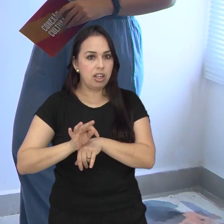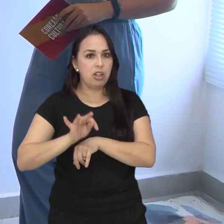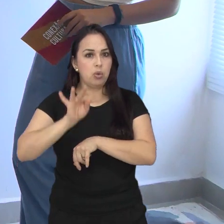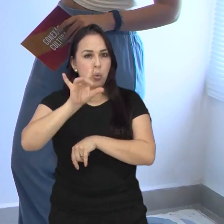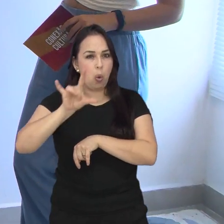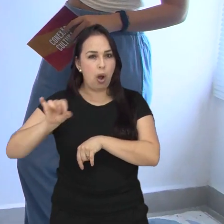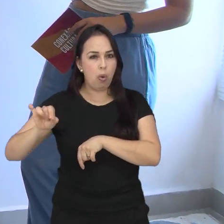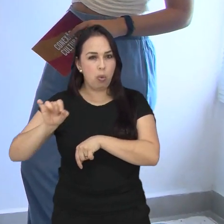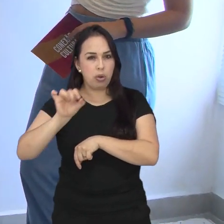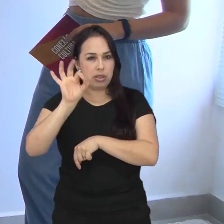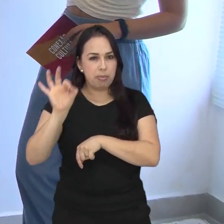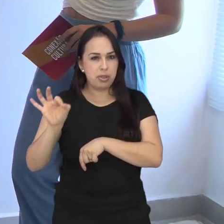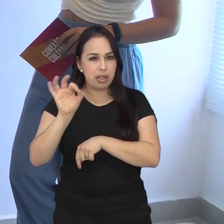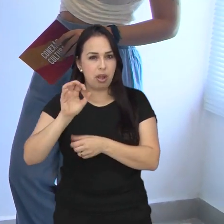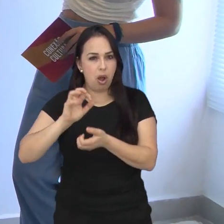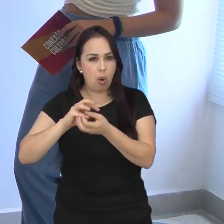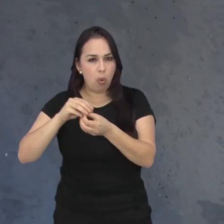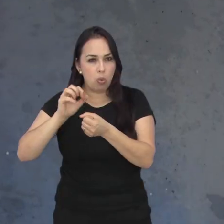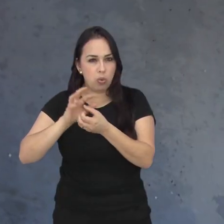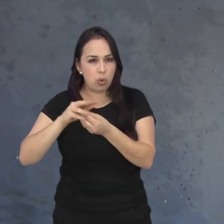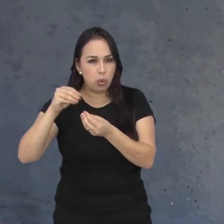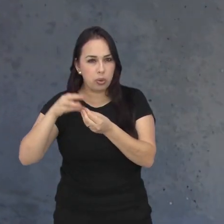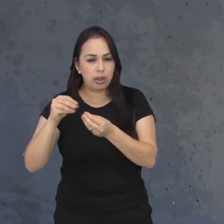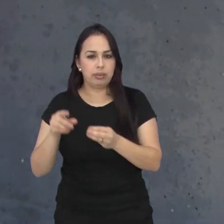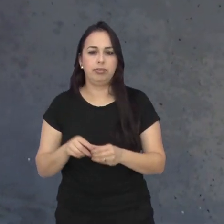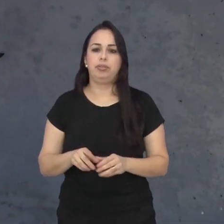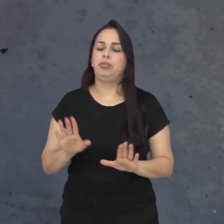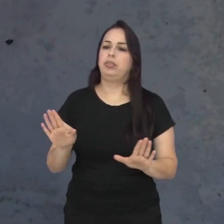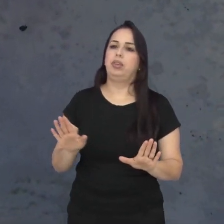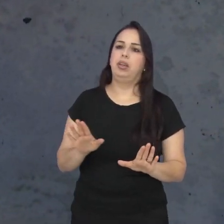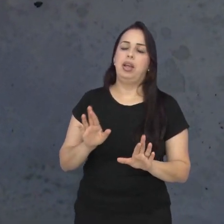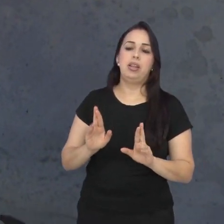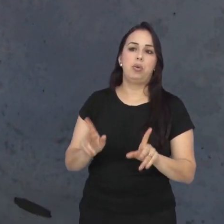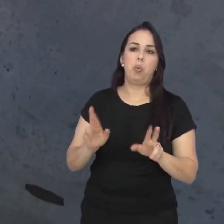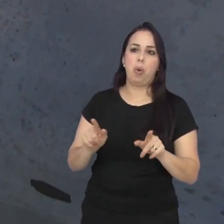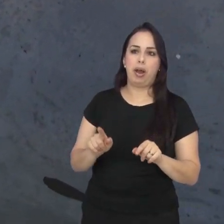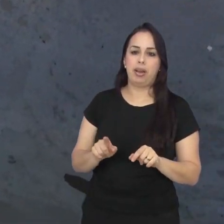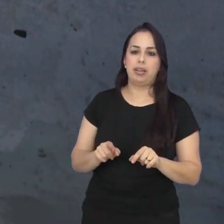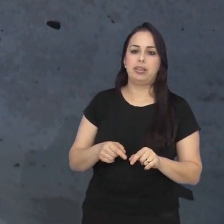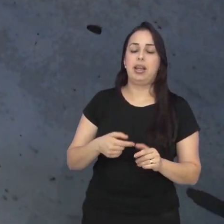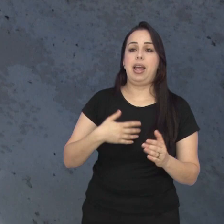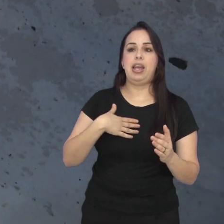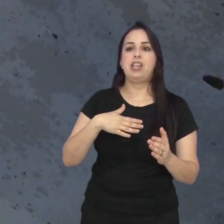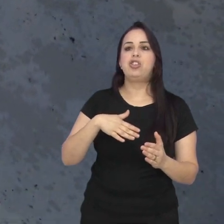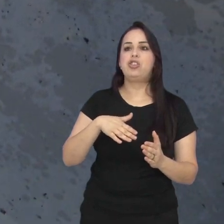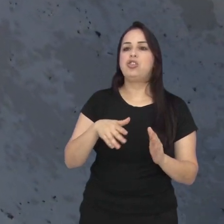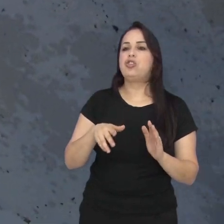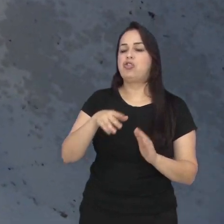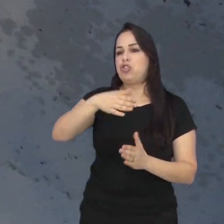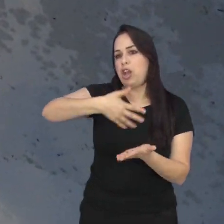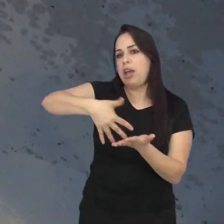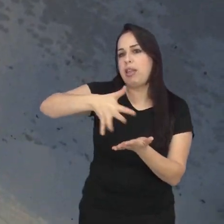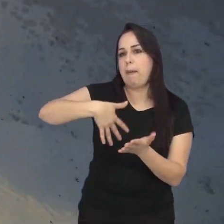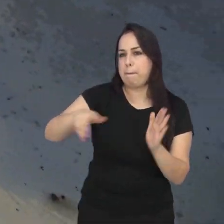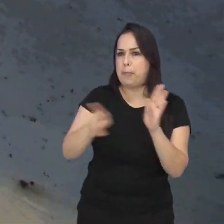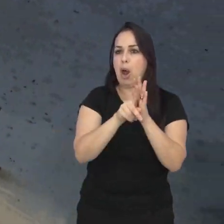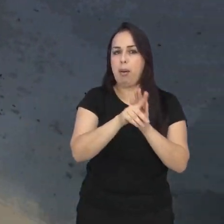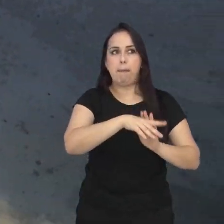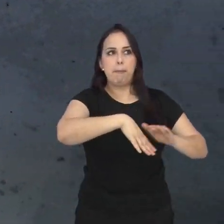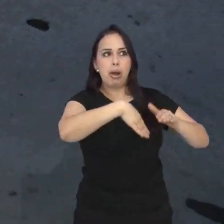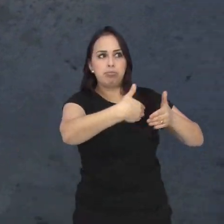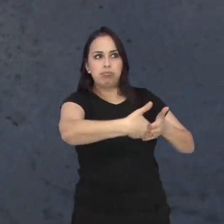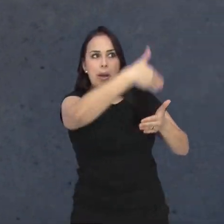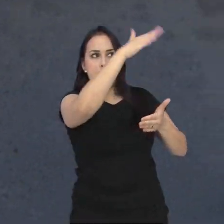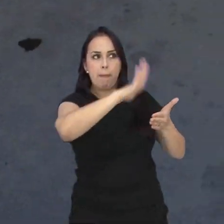pano do algodão, né? É lona. E aquarela, isso aqui é uma lona. Não, não é. Eu trabalho com tinta de parede, né?